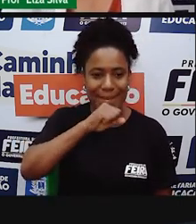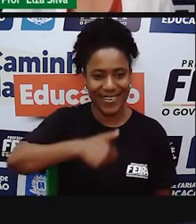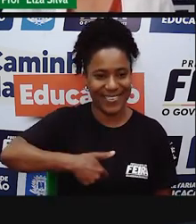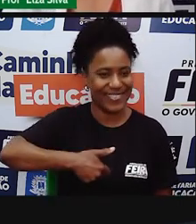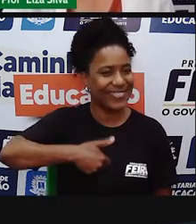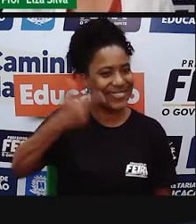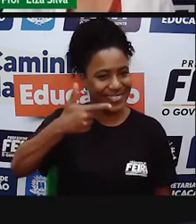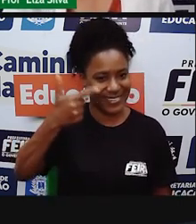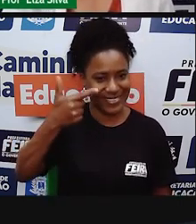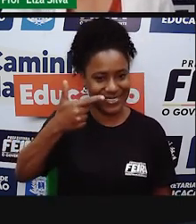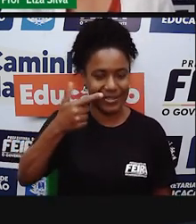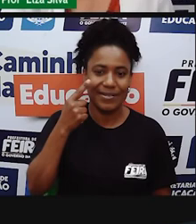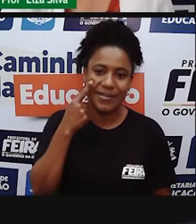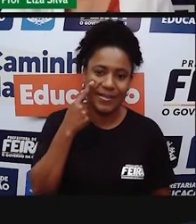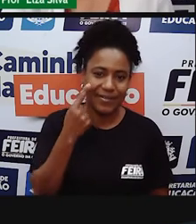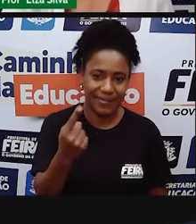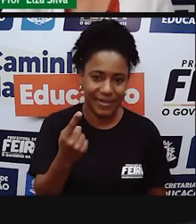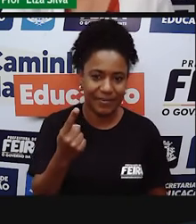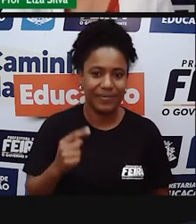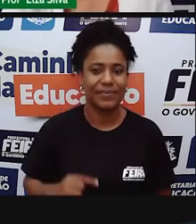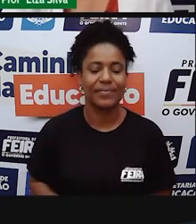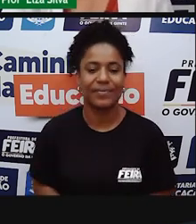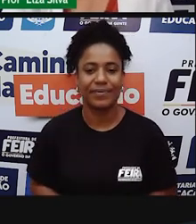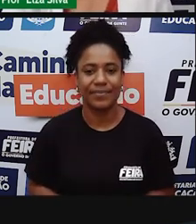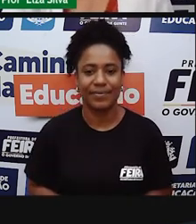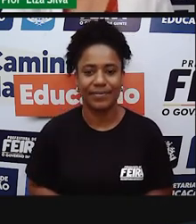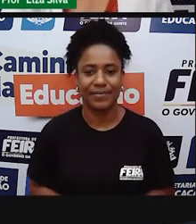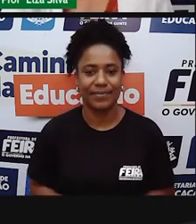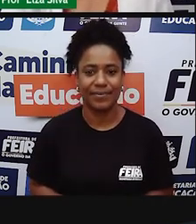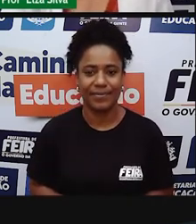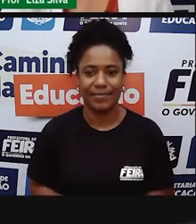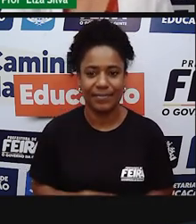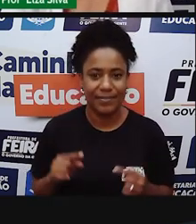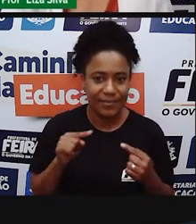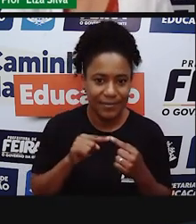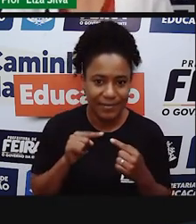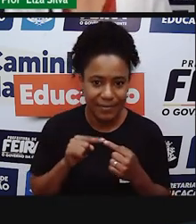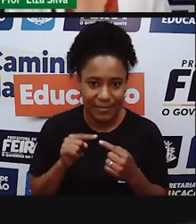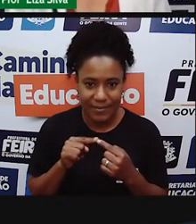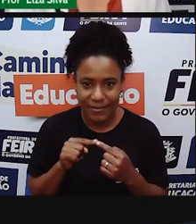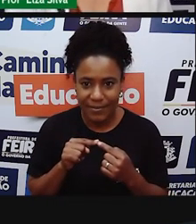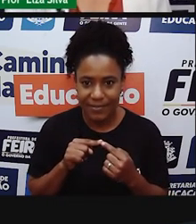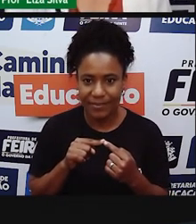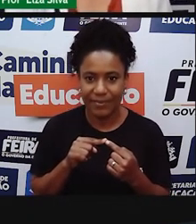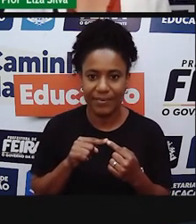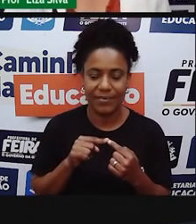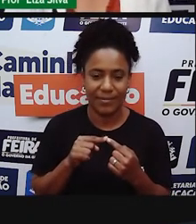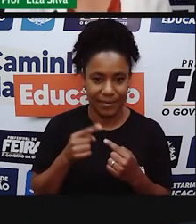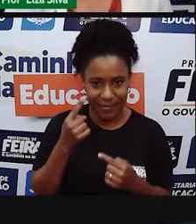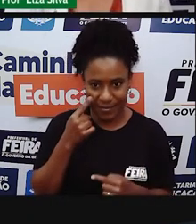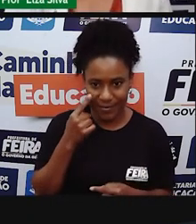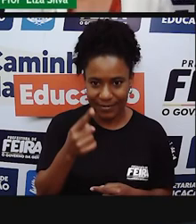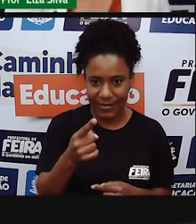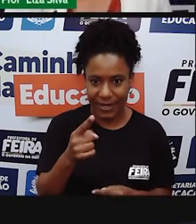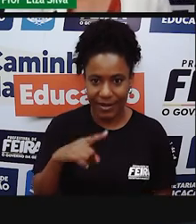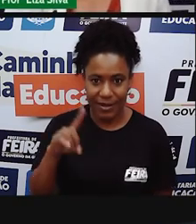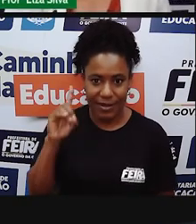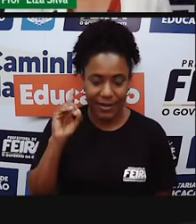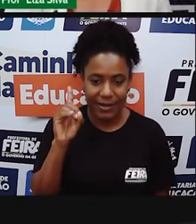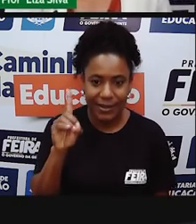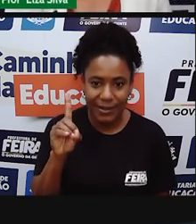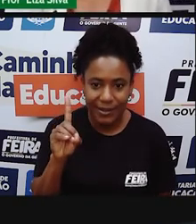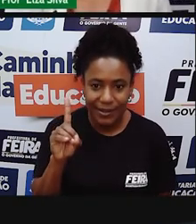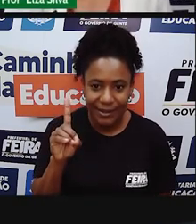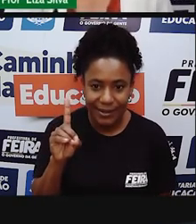é a imagem que está relacionada. Here, letter D, letra D, will be, será?